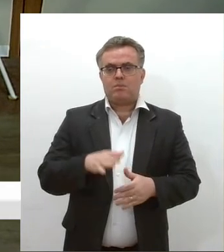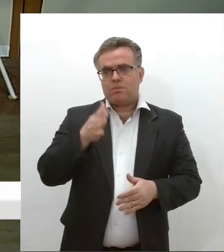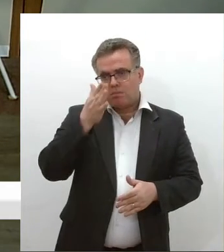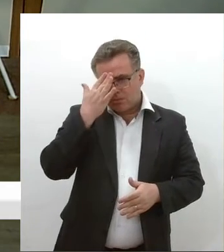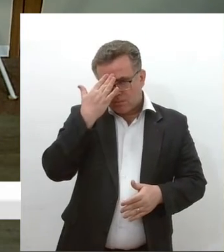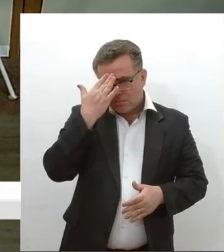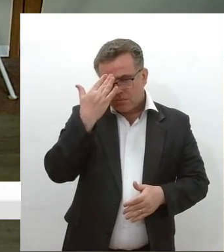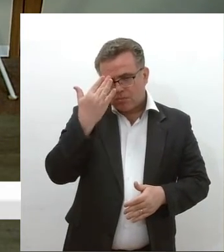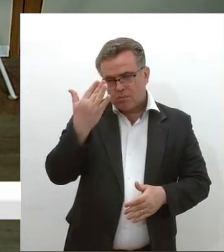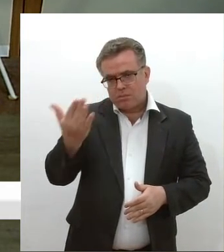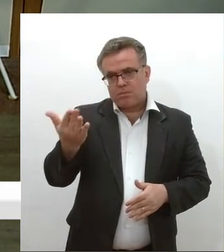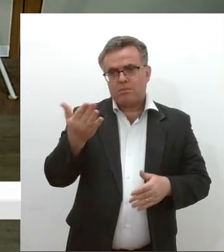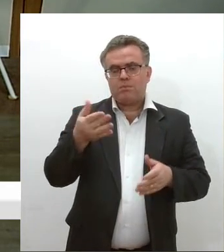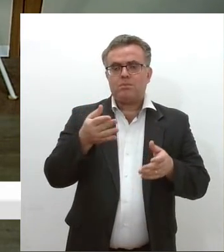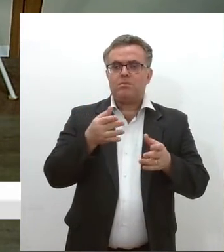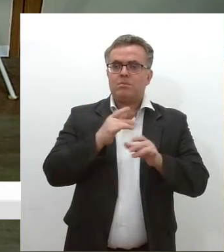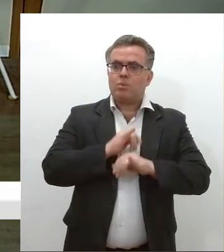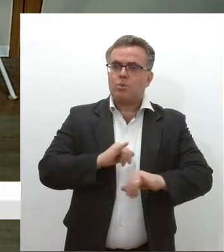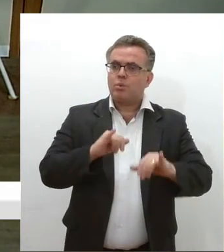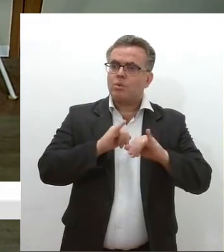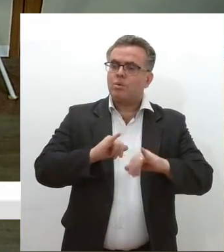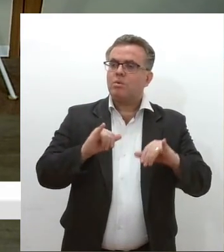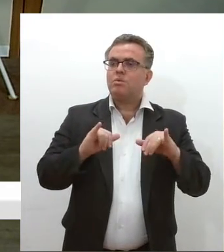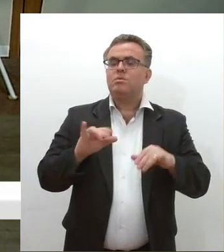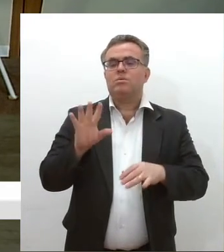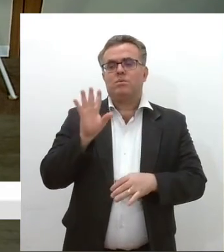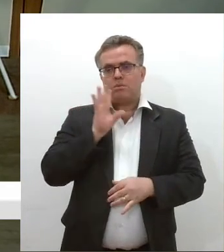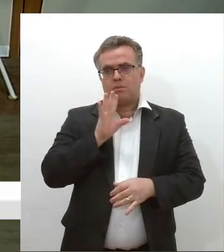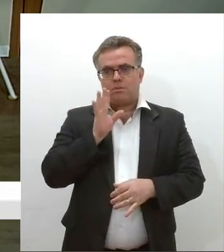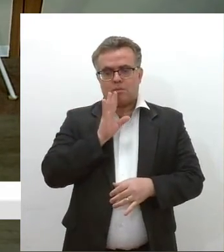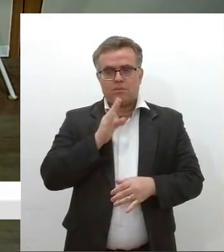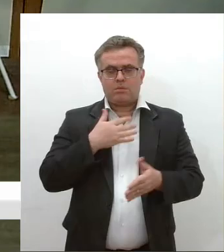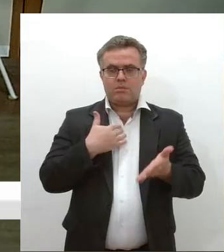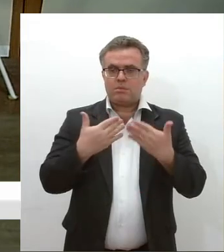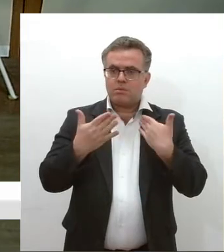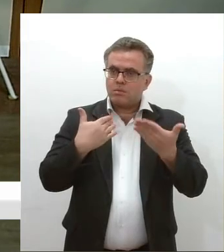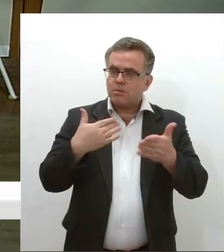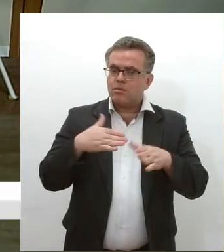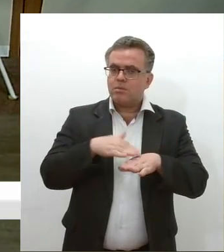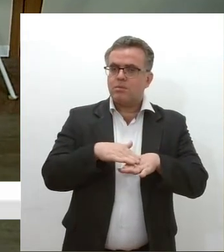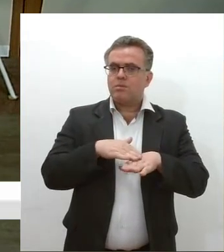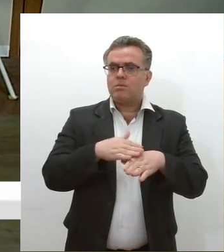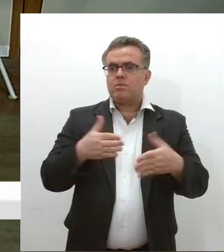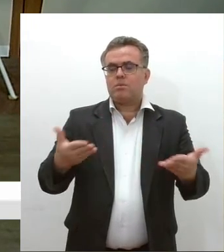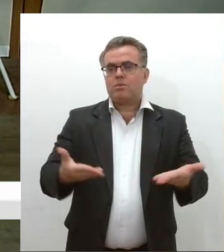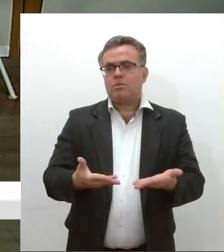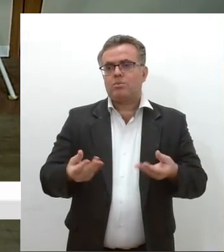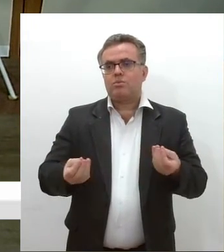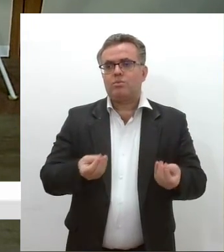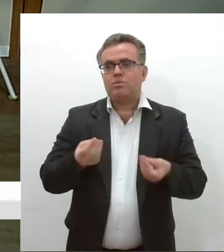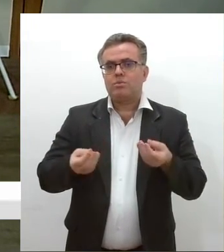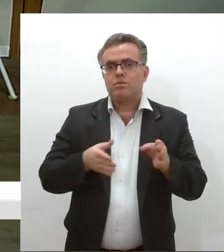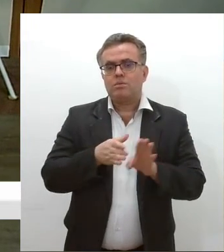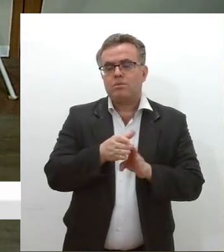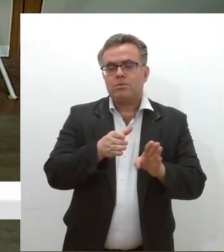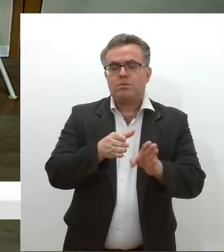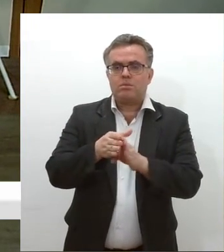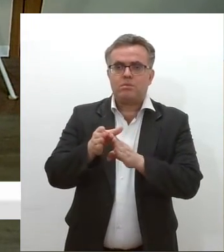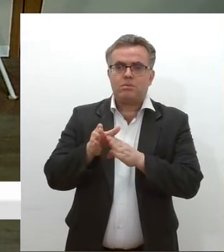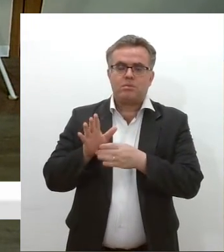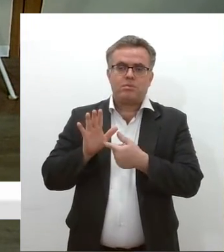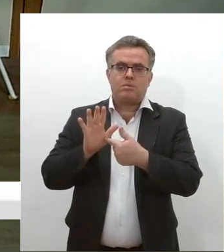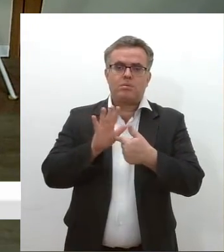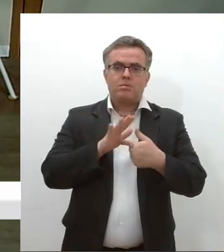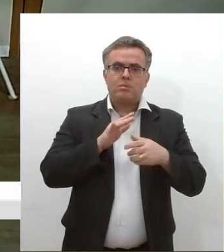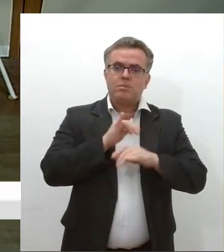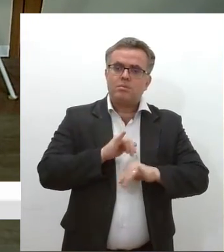pelas informações de hoje. Acho que foi importantíssimo esse bate-papo aí para, né, orientar, trazer algumas informações